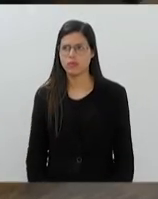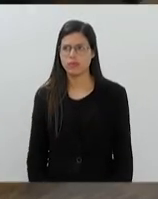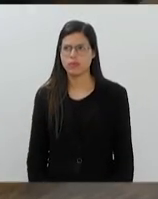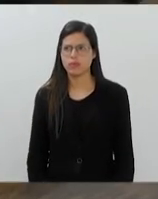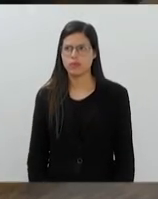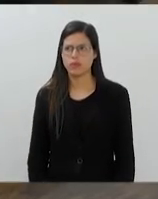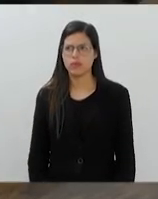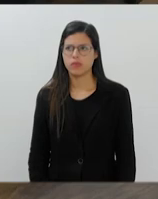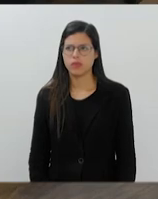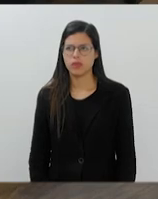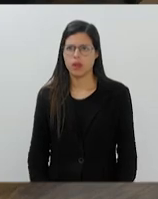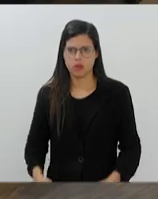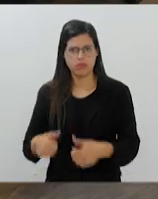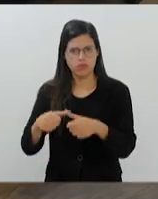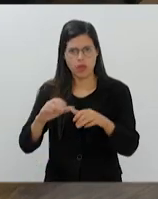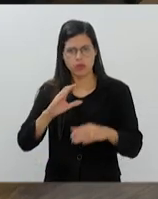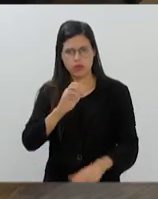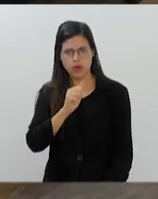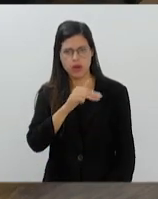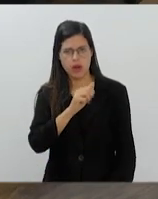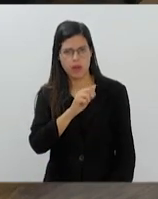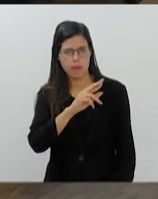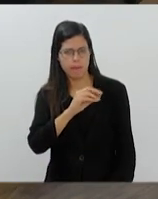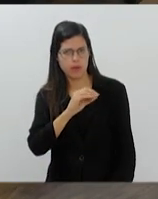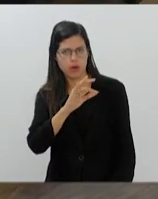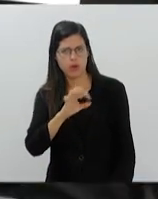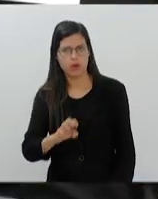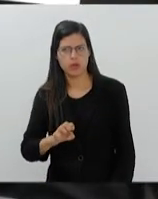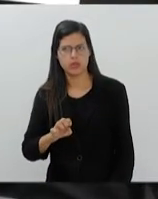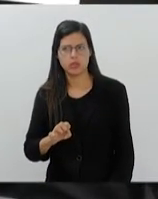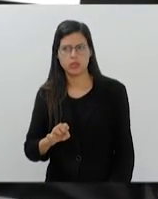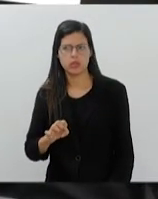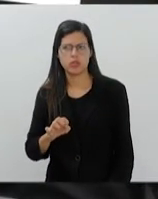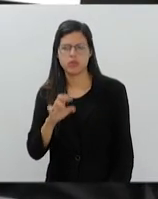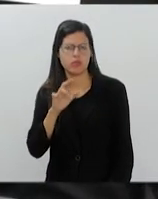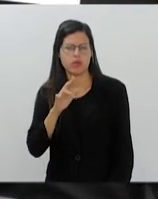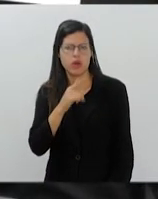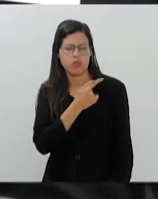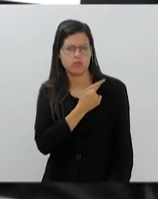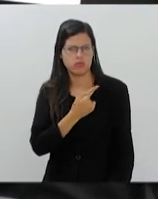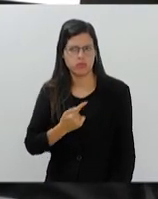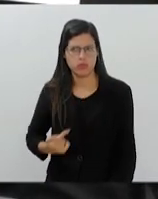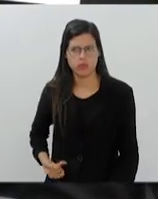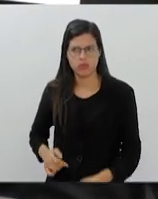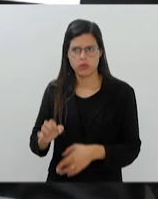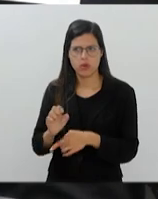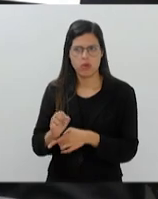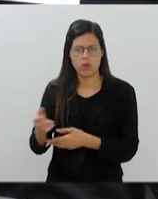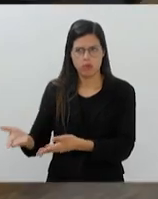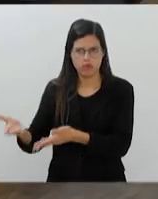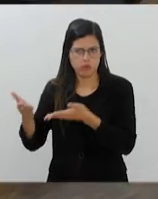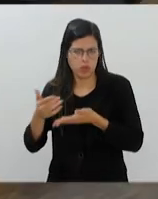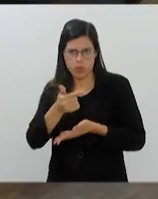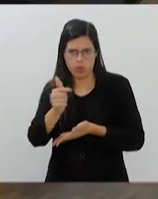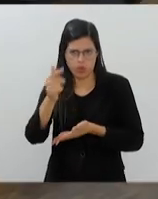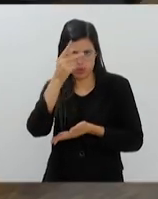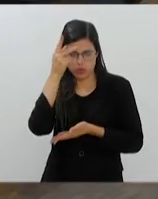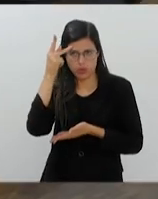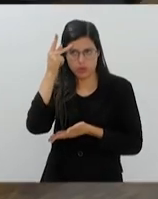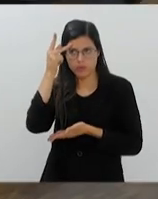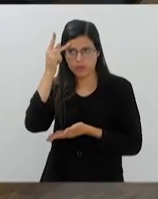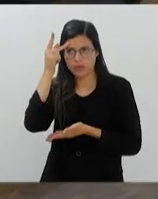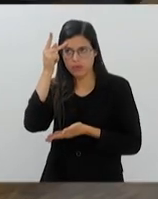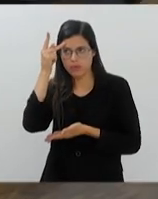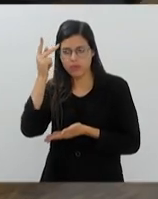camarot como convidada de alguém que não era do Governo do Estado né que não era do governo ela foi convidada por outra pessoa não não sei de repente do nada